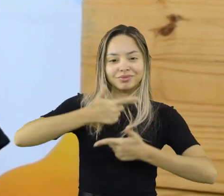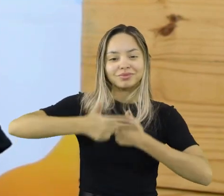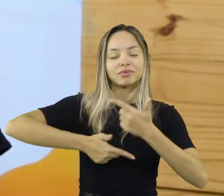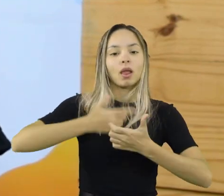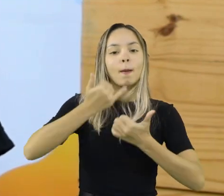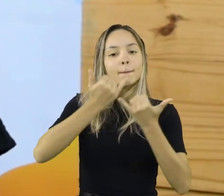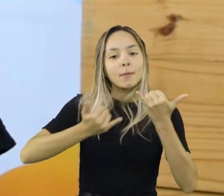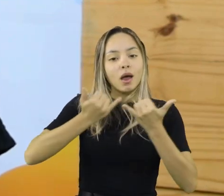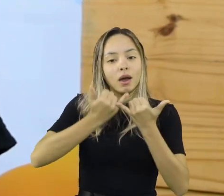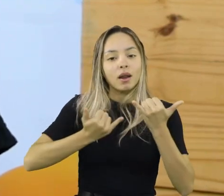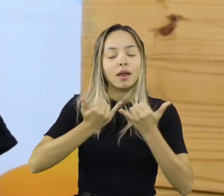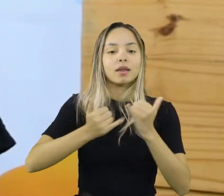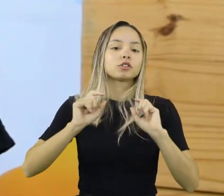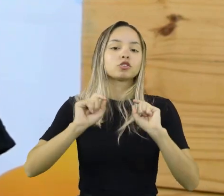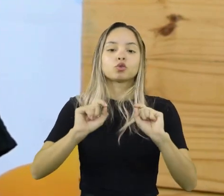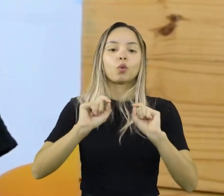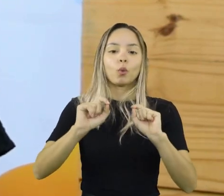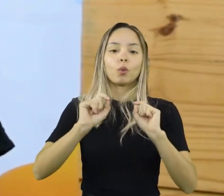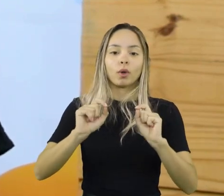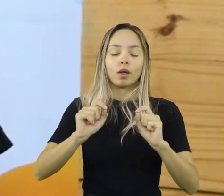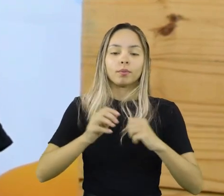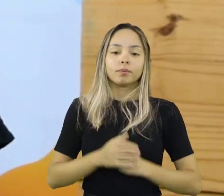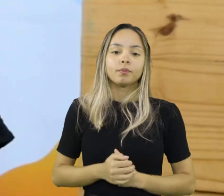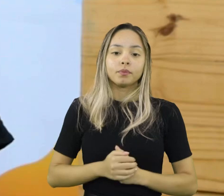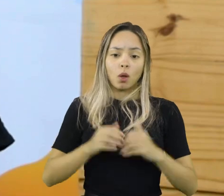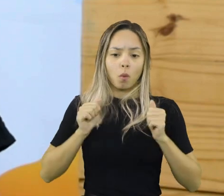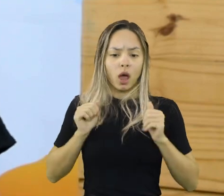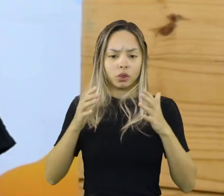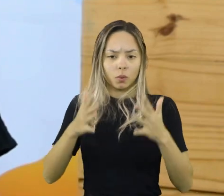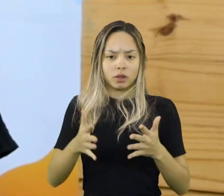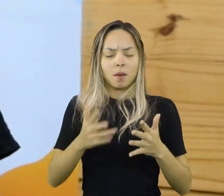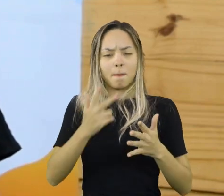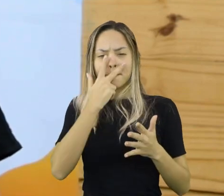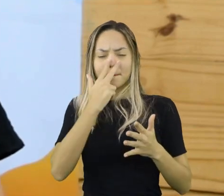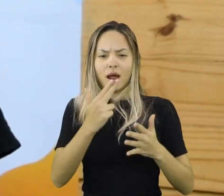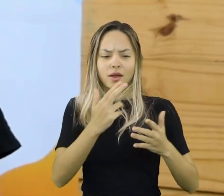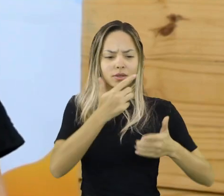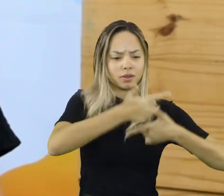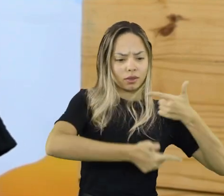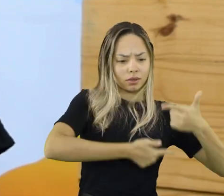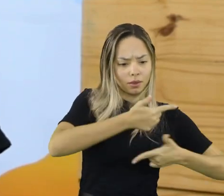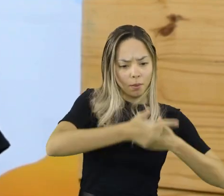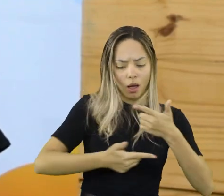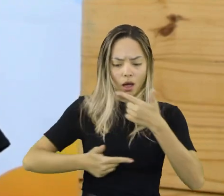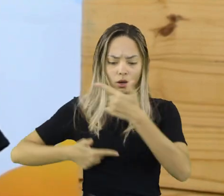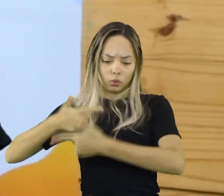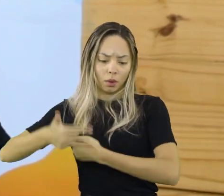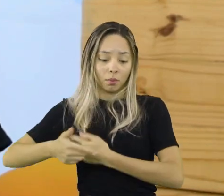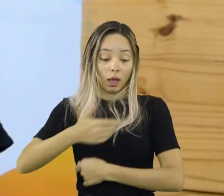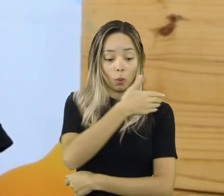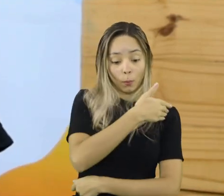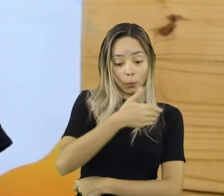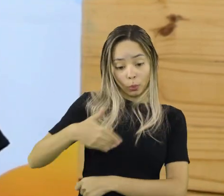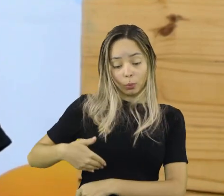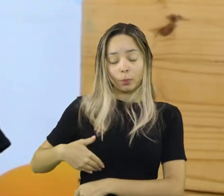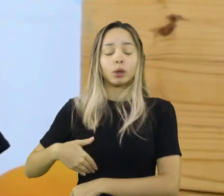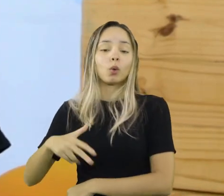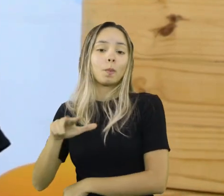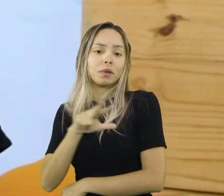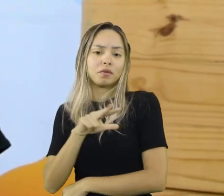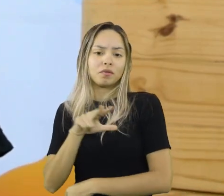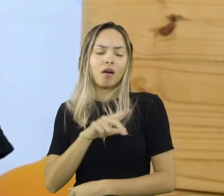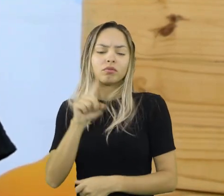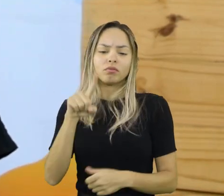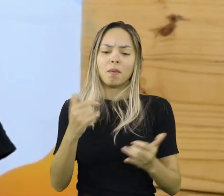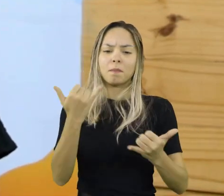se assemelha bastante com a atuação na iniciativa privada. O que vai definir as